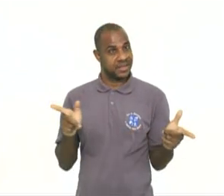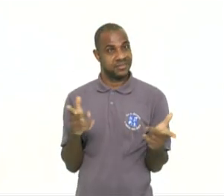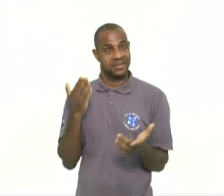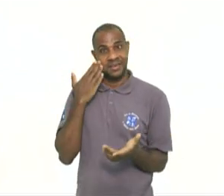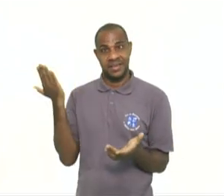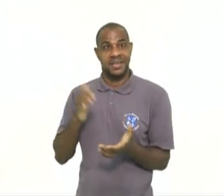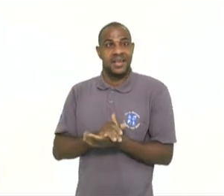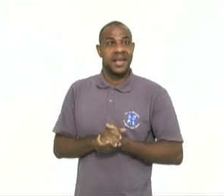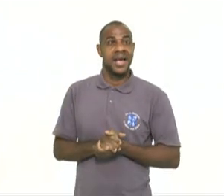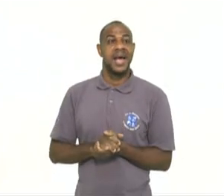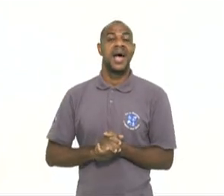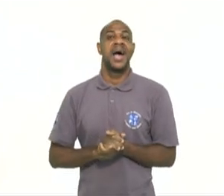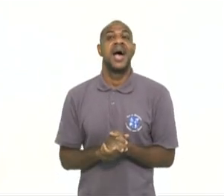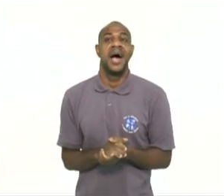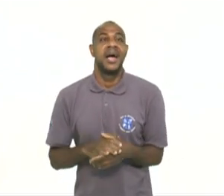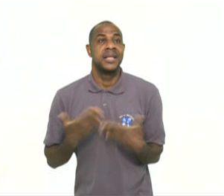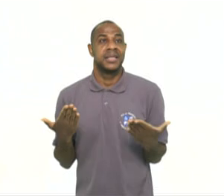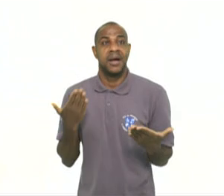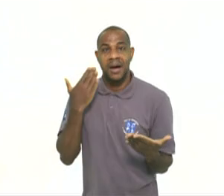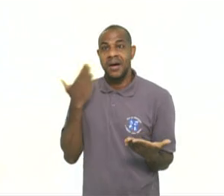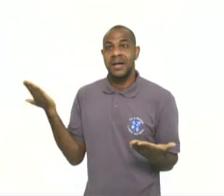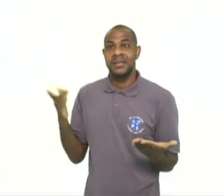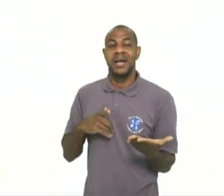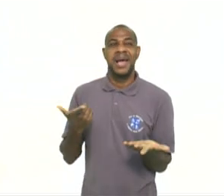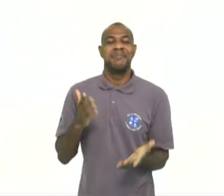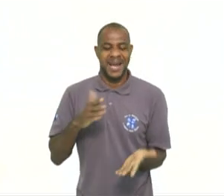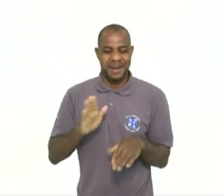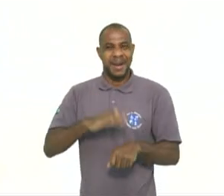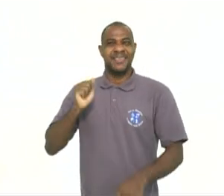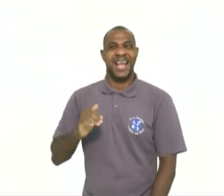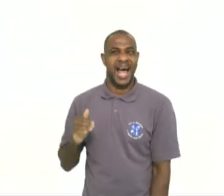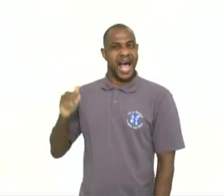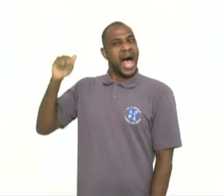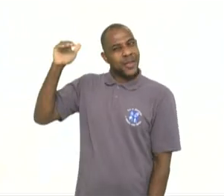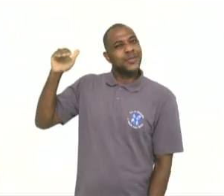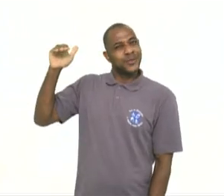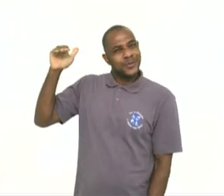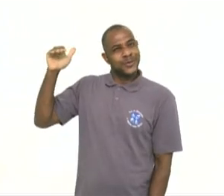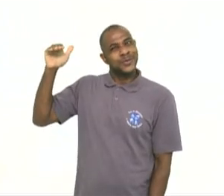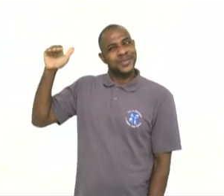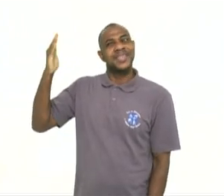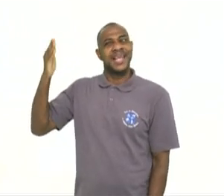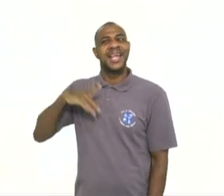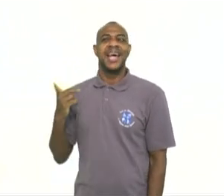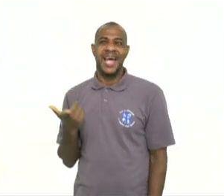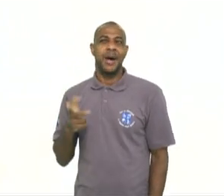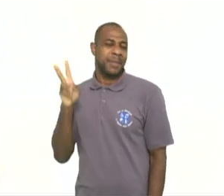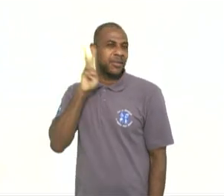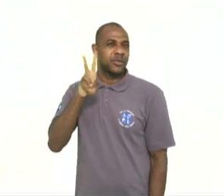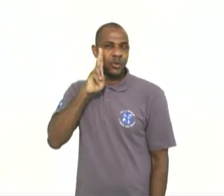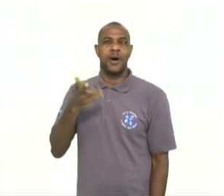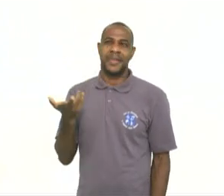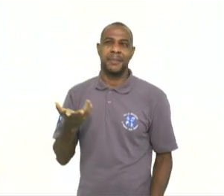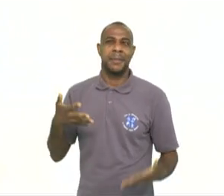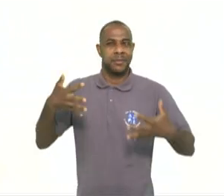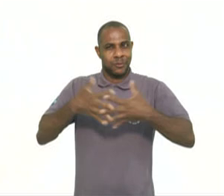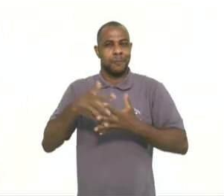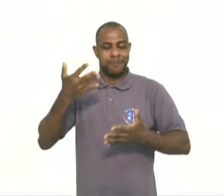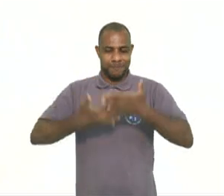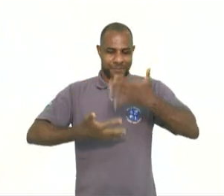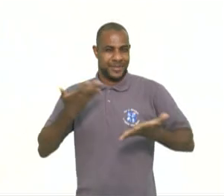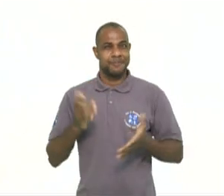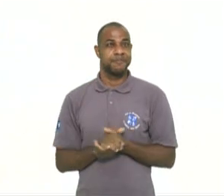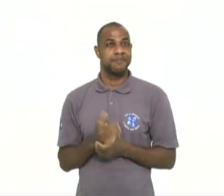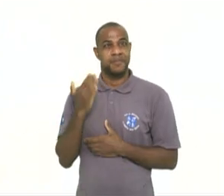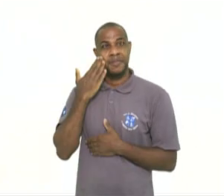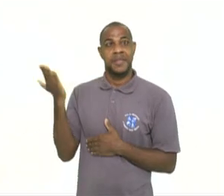ter imóvel e as graves de novas também são publicações um pouco mais adulta geralmente o tema um pouco mais complexo e tal diferente do Super Heróis